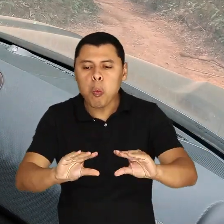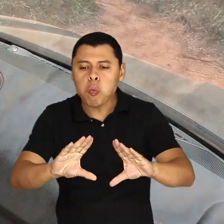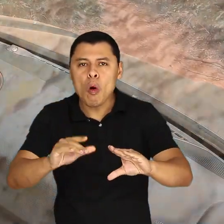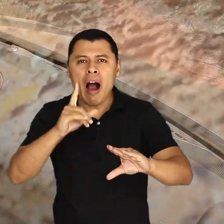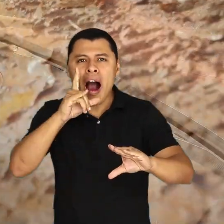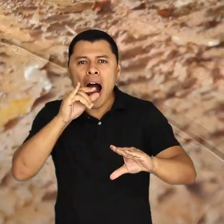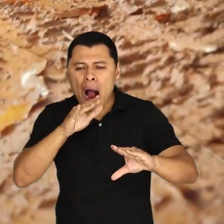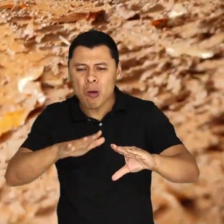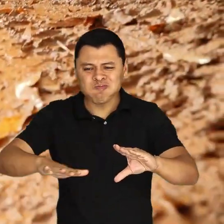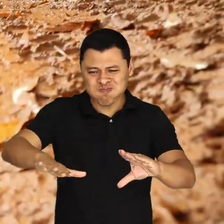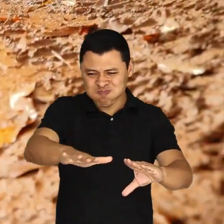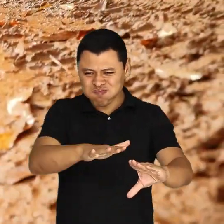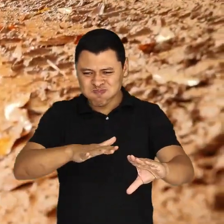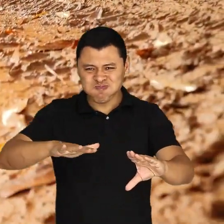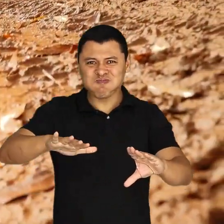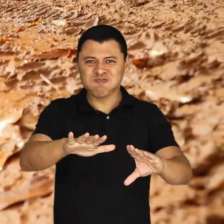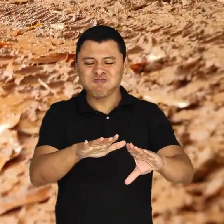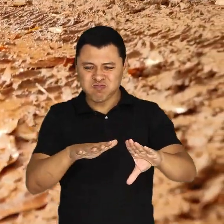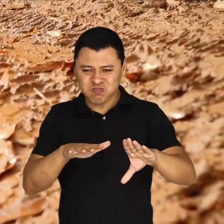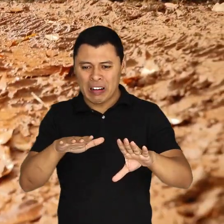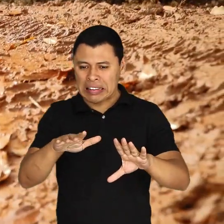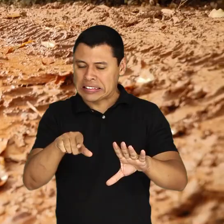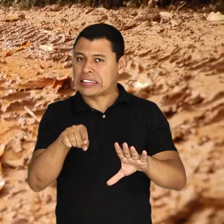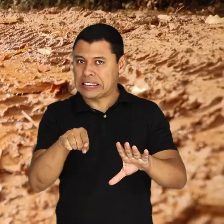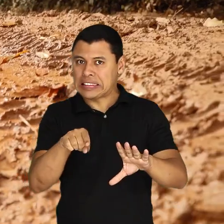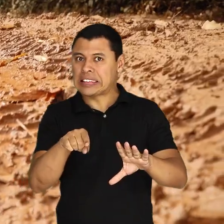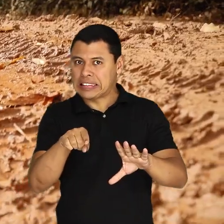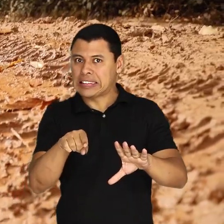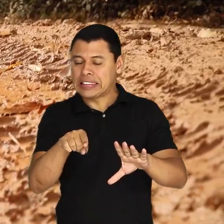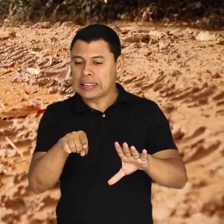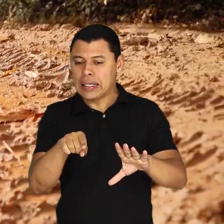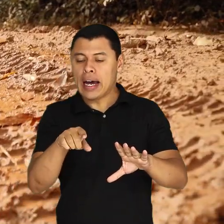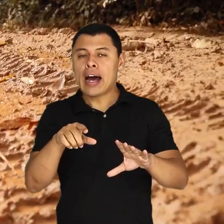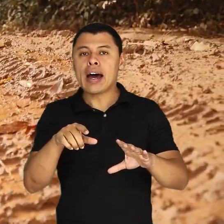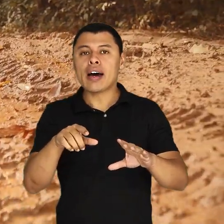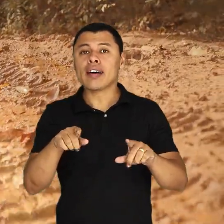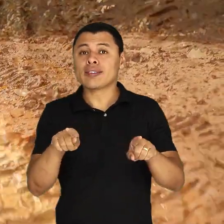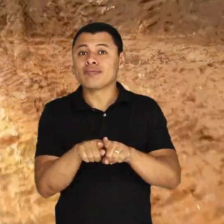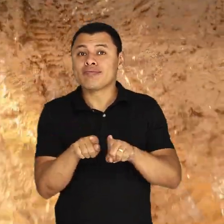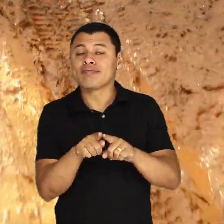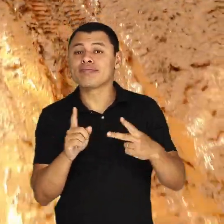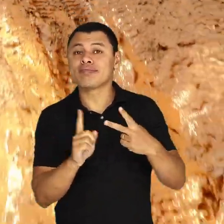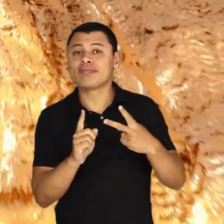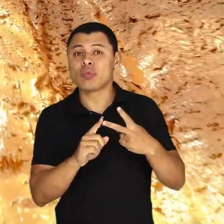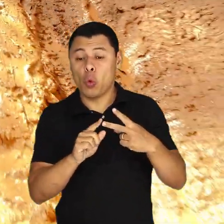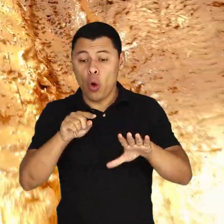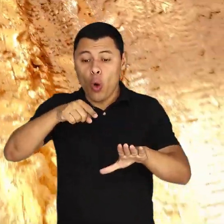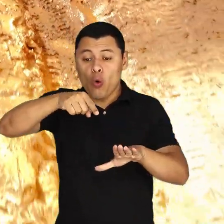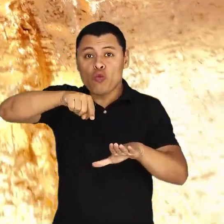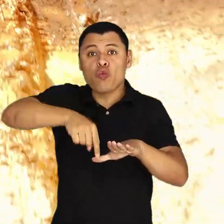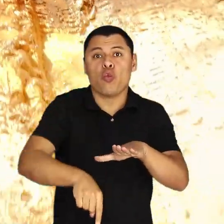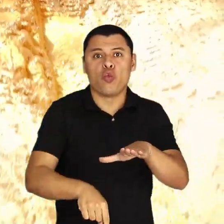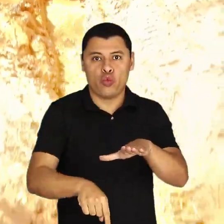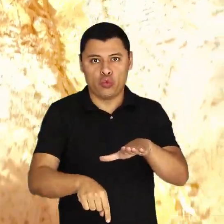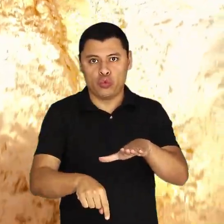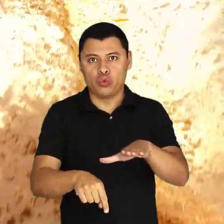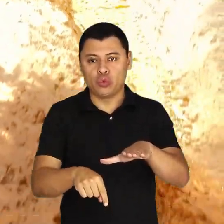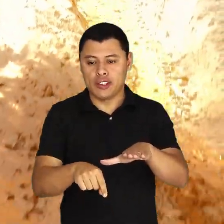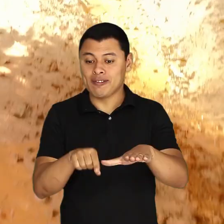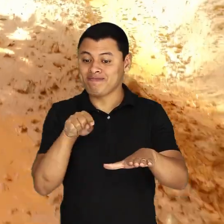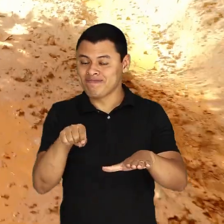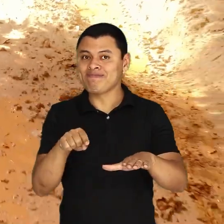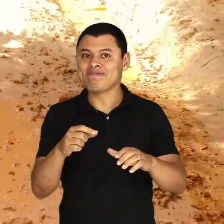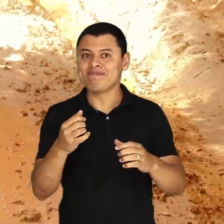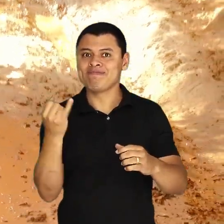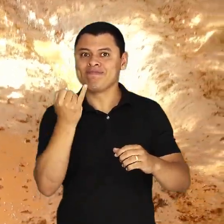estar extremamente fofa, com muita água, está realmente muito macio ali no facão, a gente também tem um facão muito